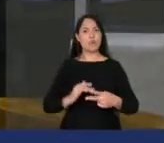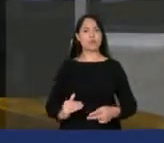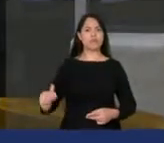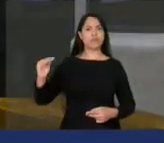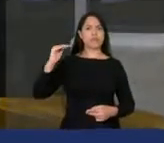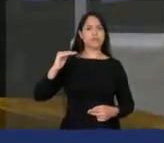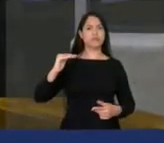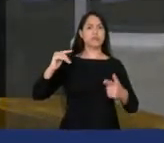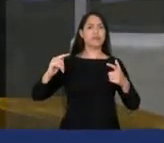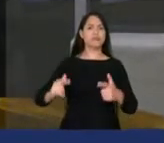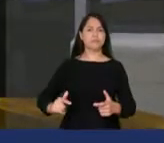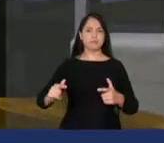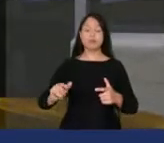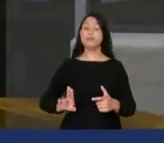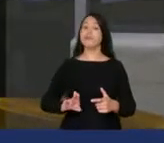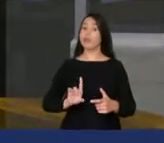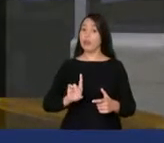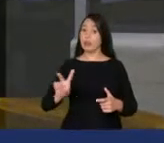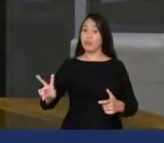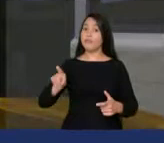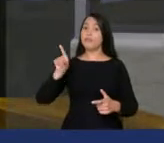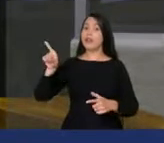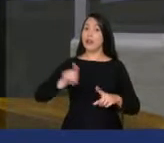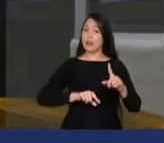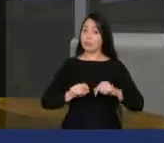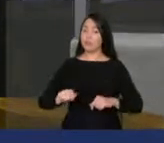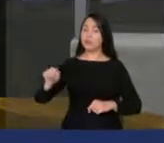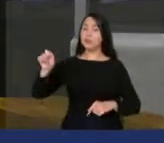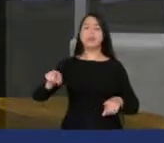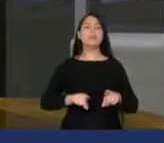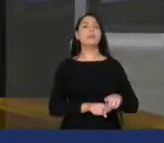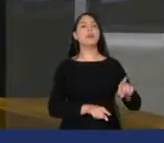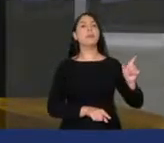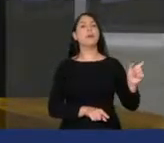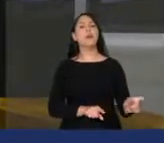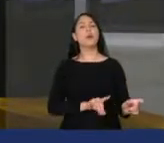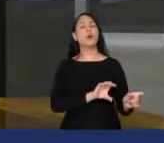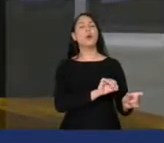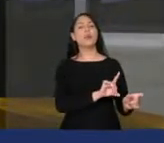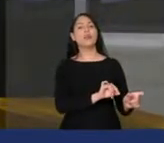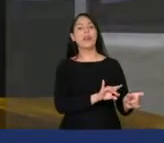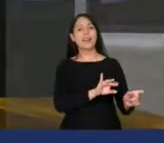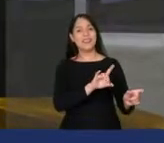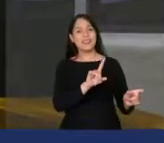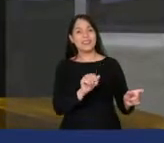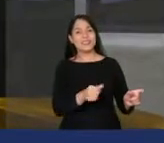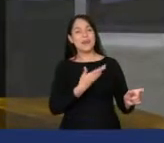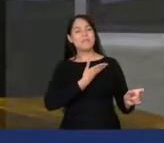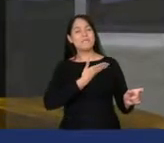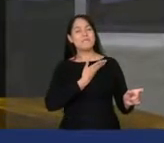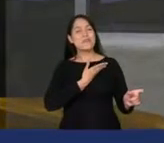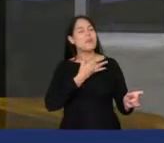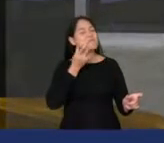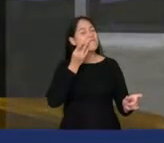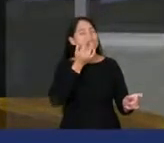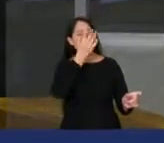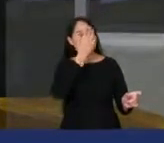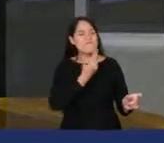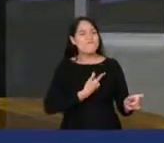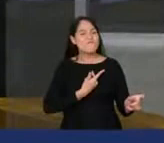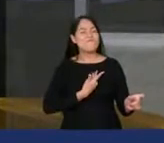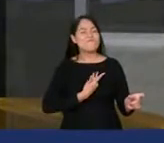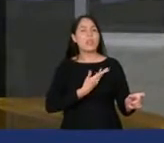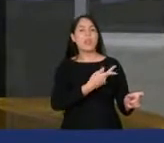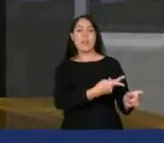Acre. Saúdo também a conselheira Odaísa, amiga pessoal, precursora da União do Vegetal no meu estado